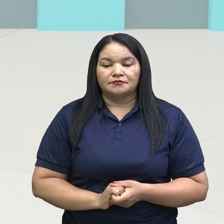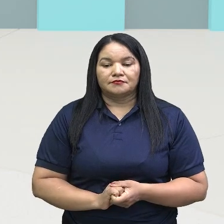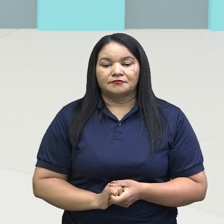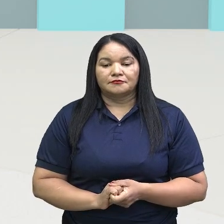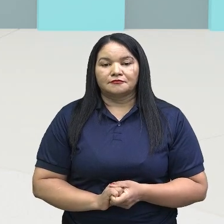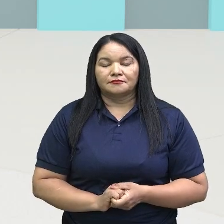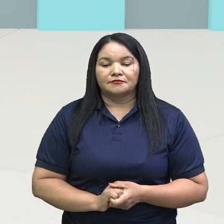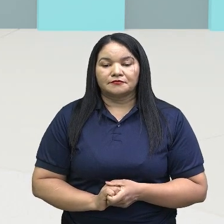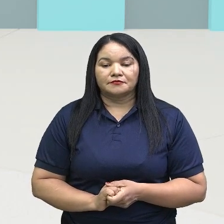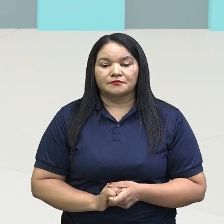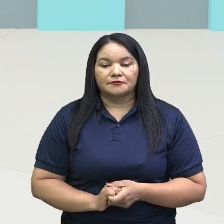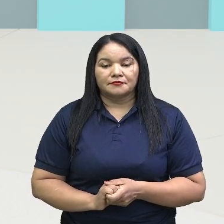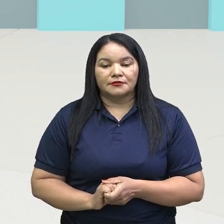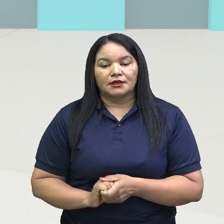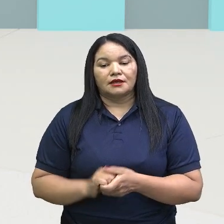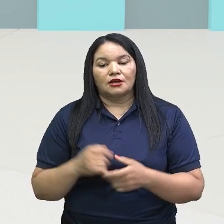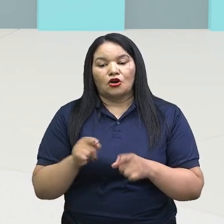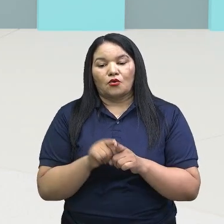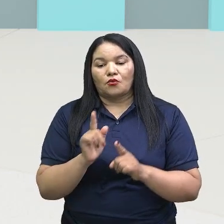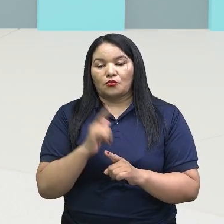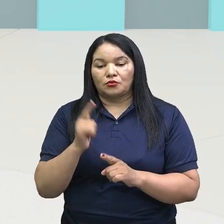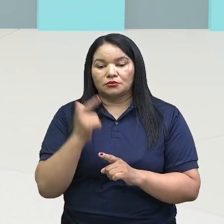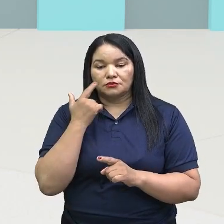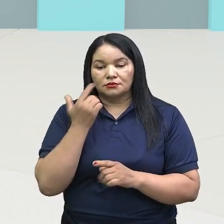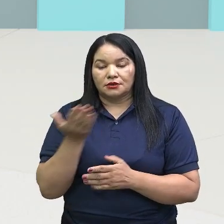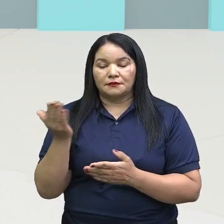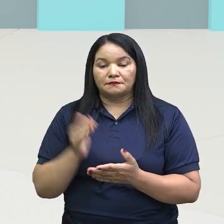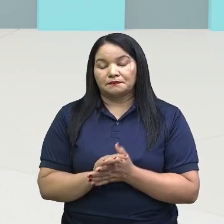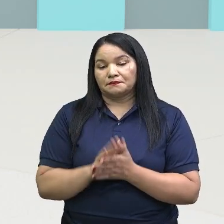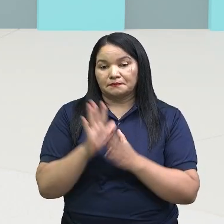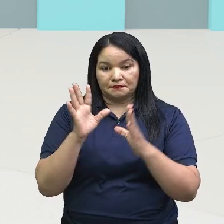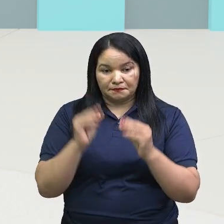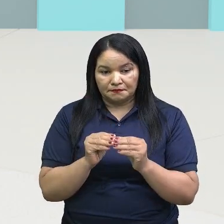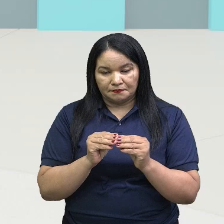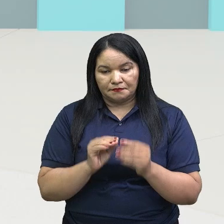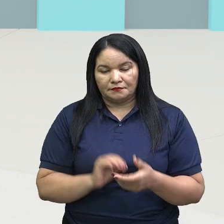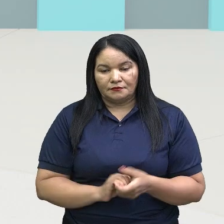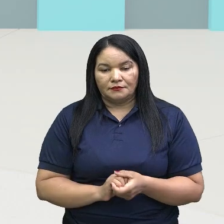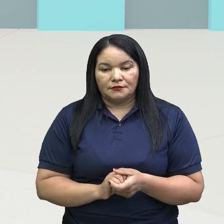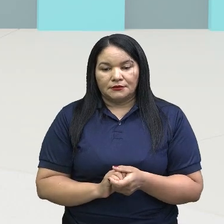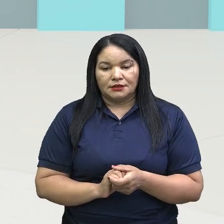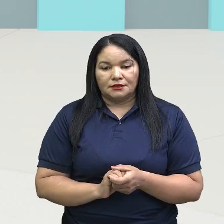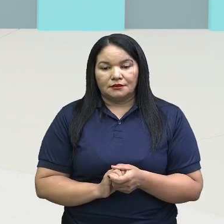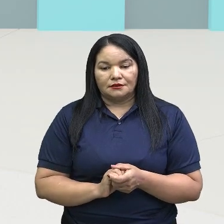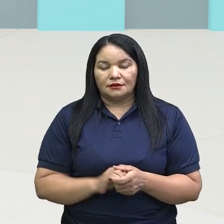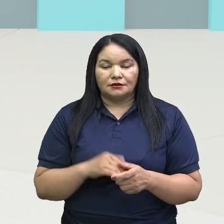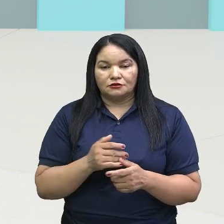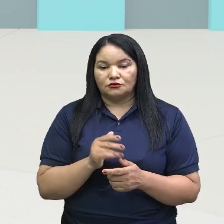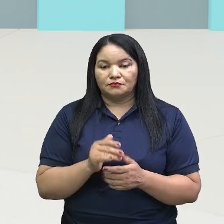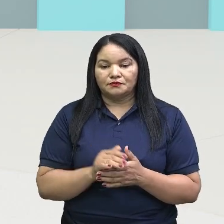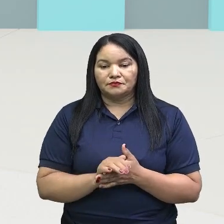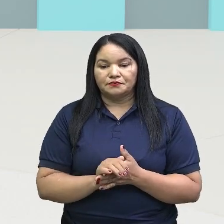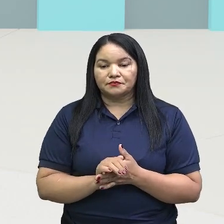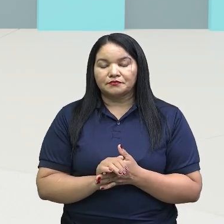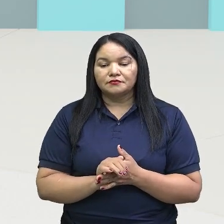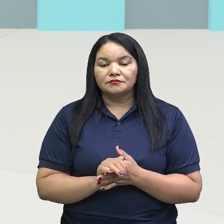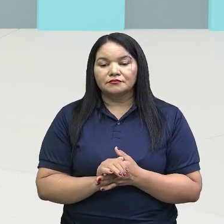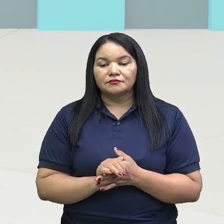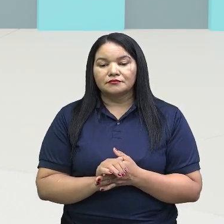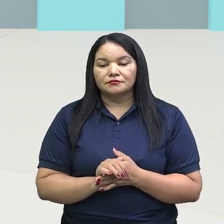agora nós temos as reduzidas. Observe, assim, as introduzidas. Vamos só relembrar